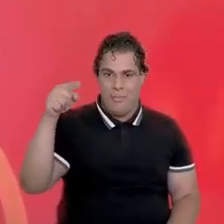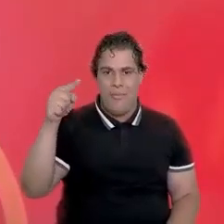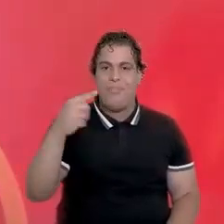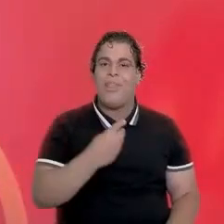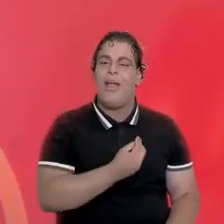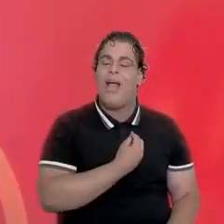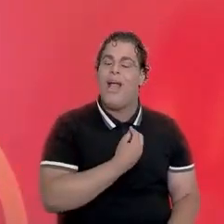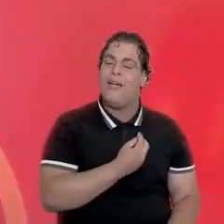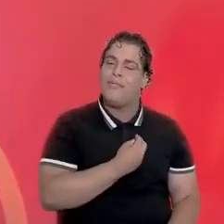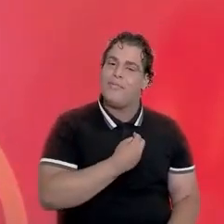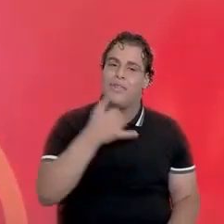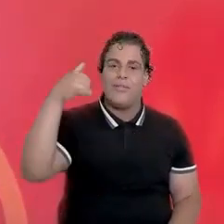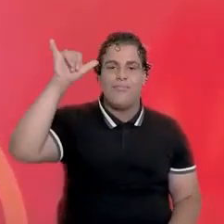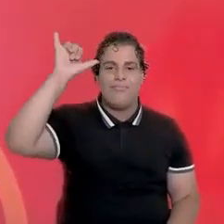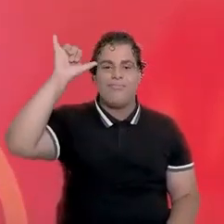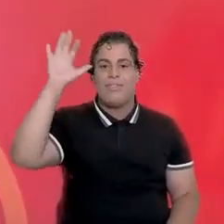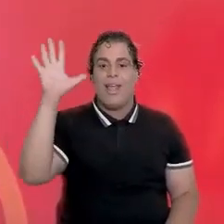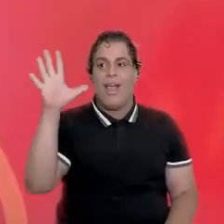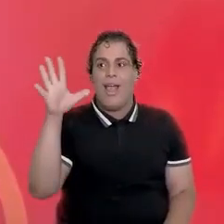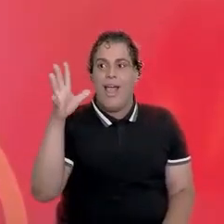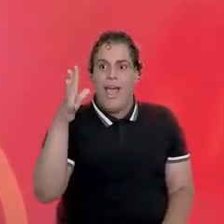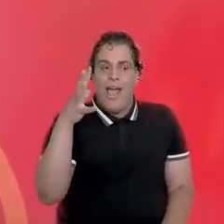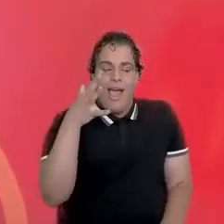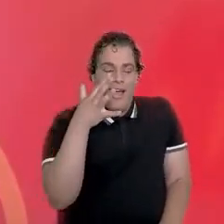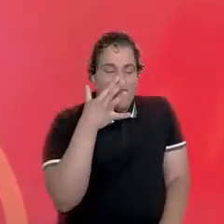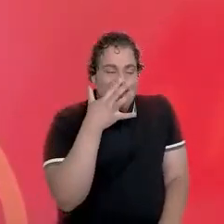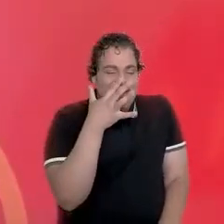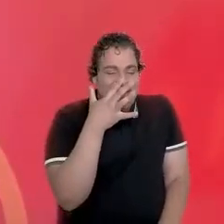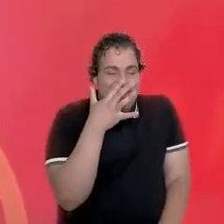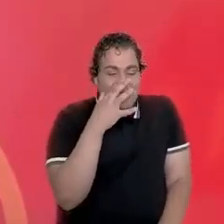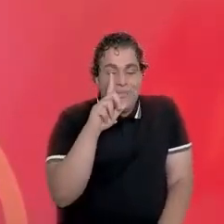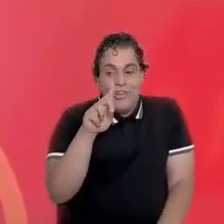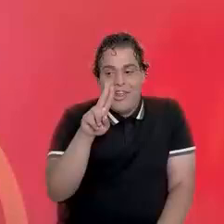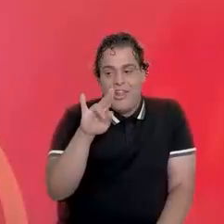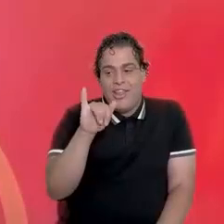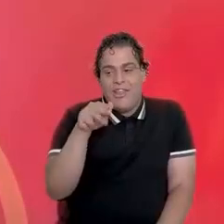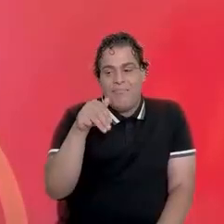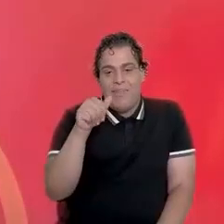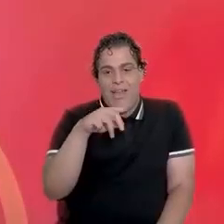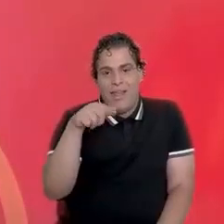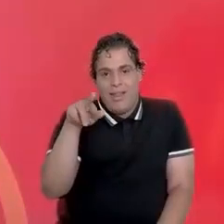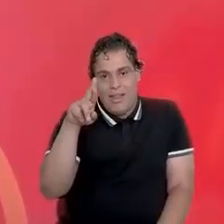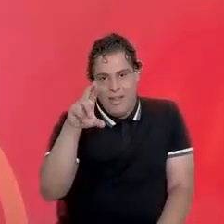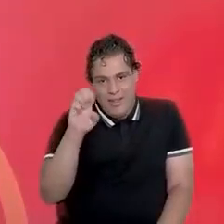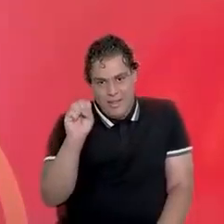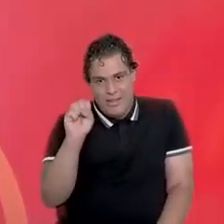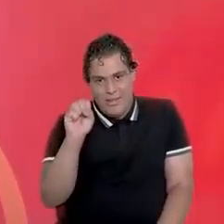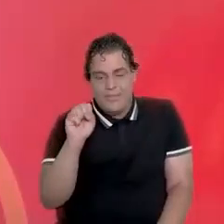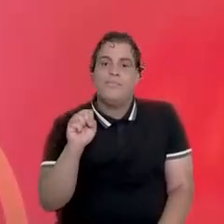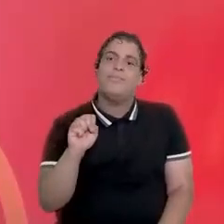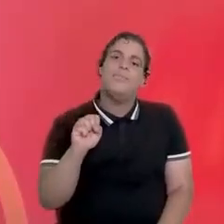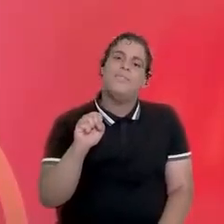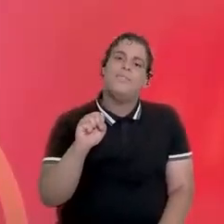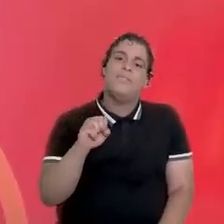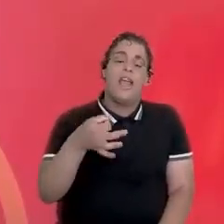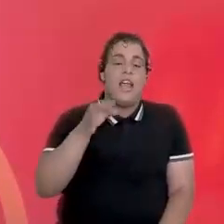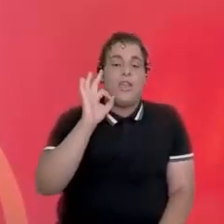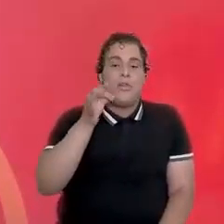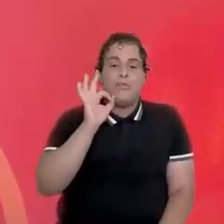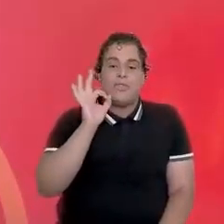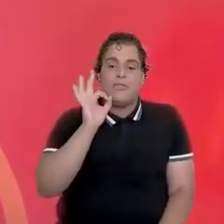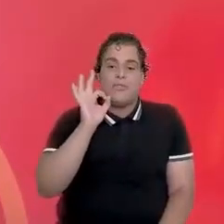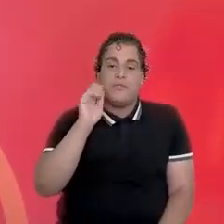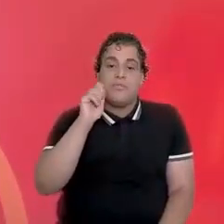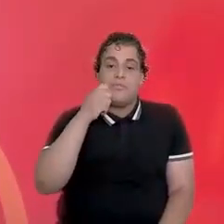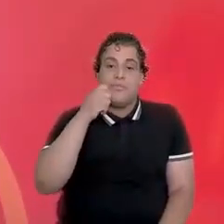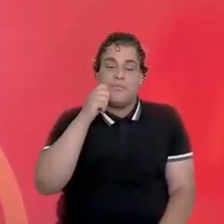sertanejo, admirado por Guimarães Rosa. Na cozinha, café e pão de